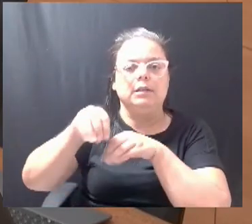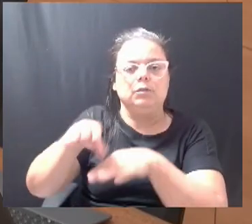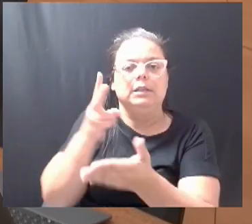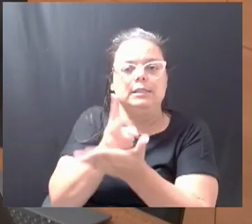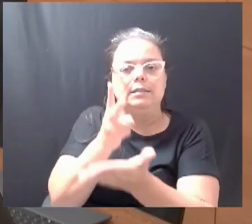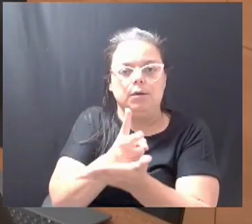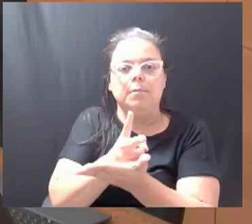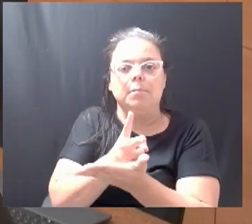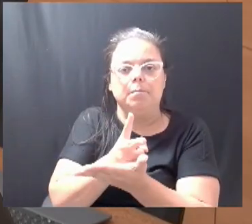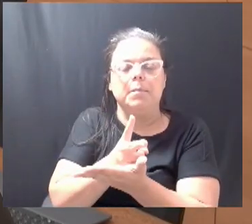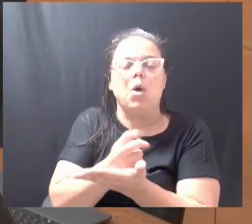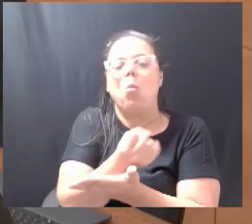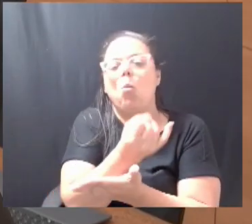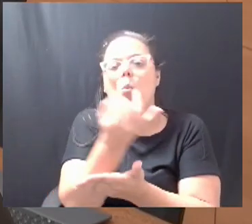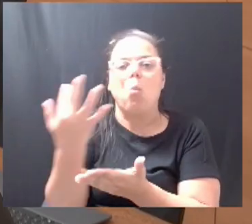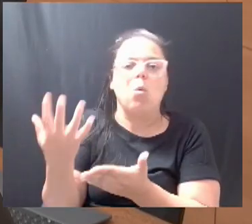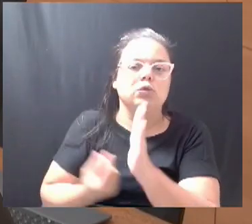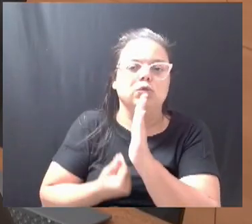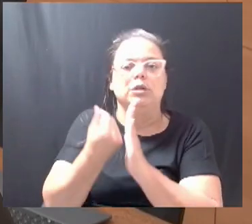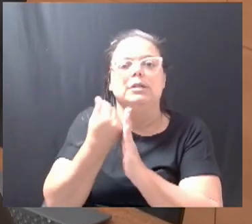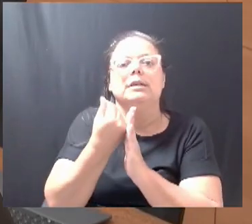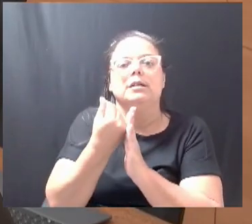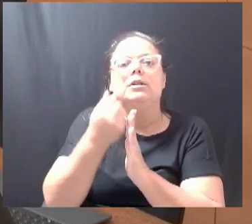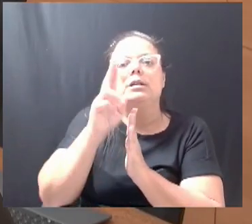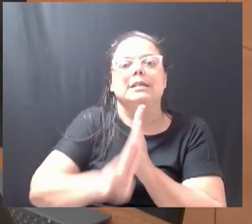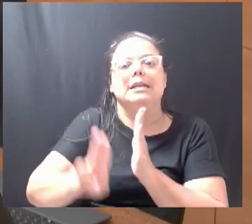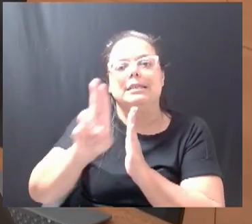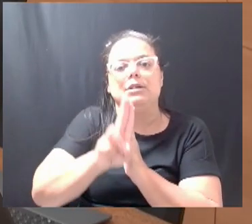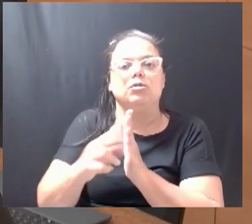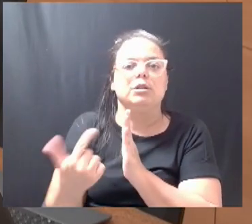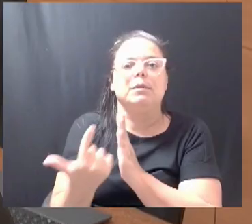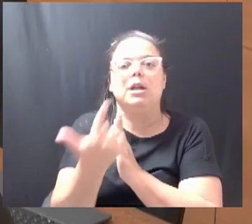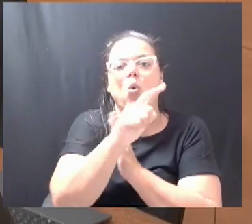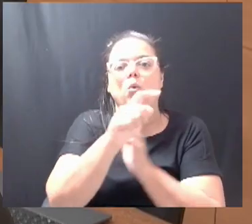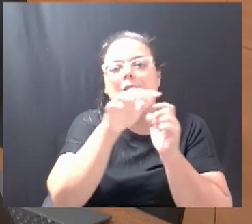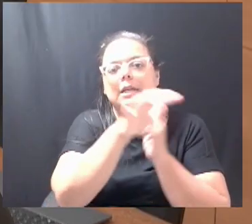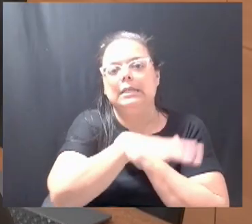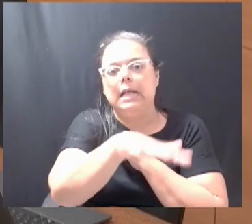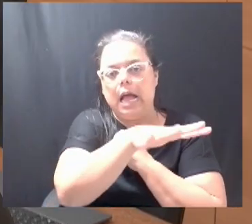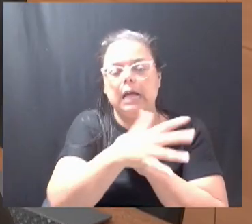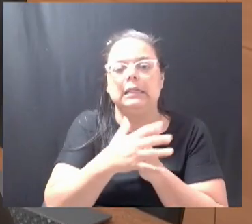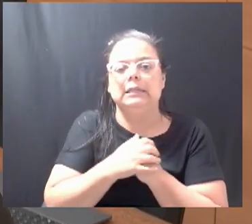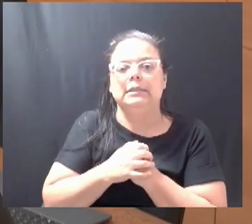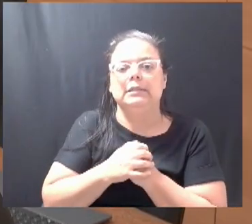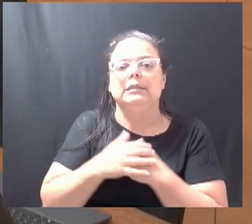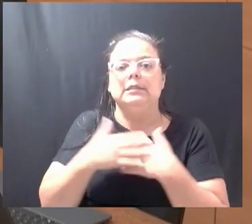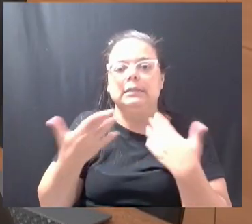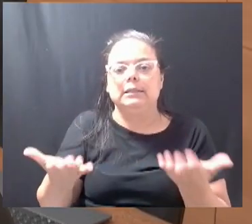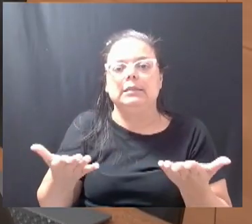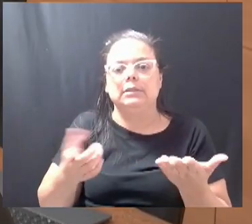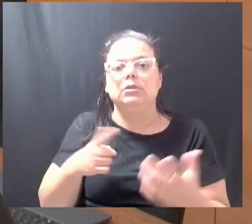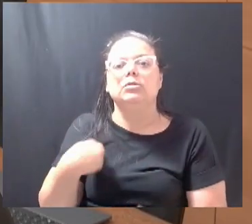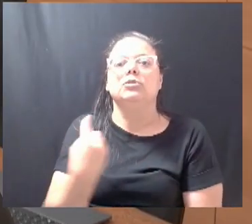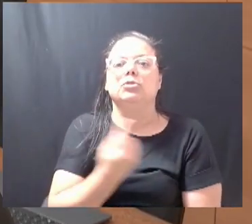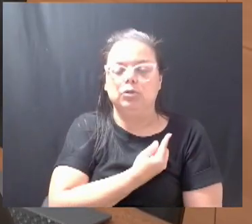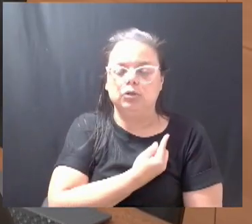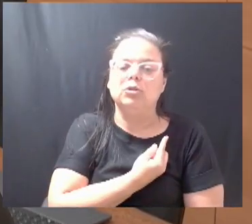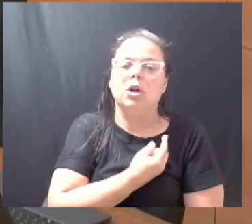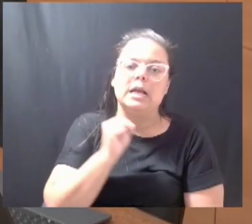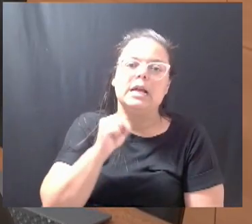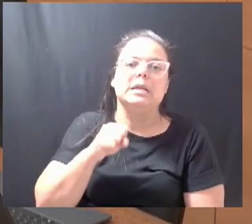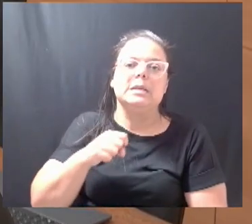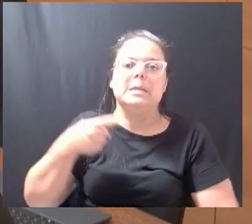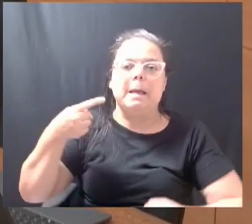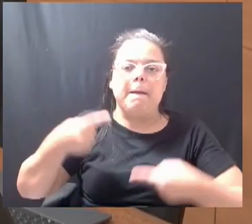da educação está sendo utilizado para outros fins, muitas vezes. Então, a gente vai disputar aí